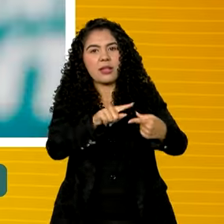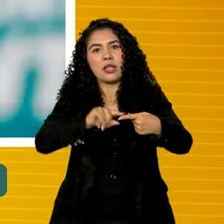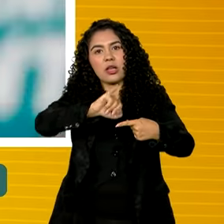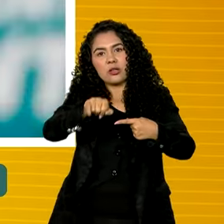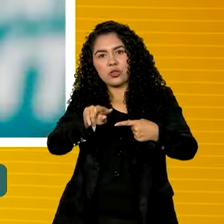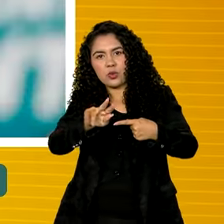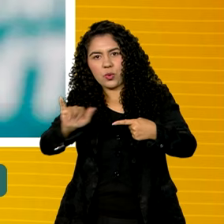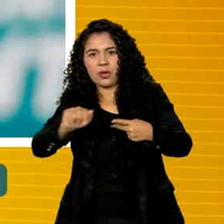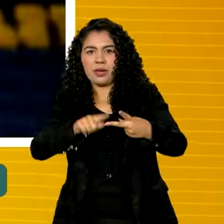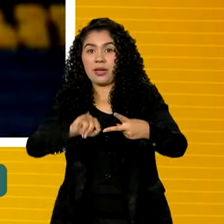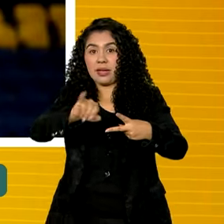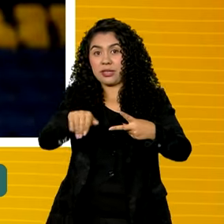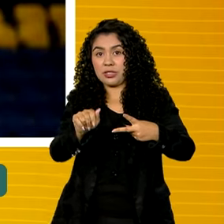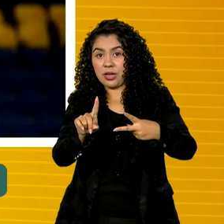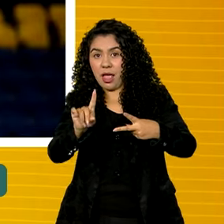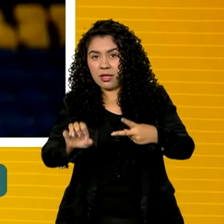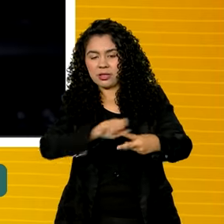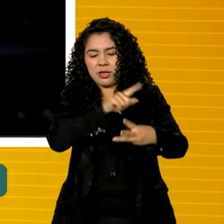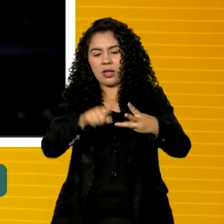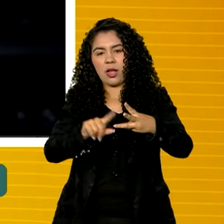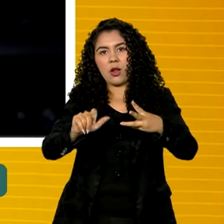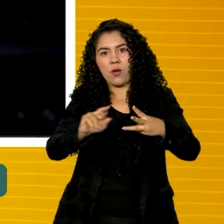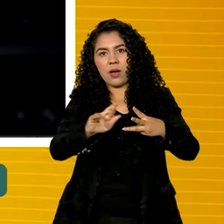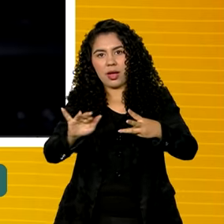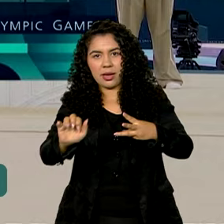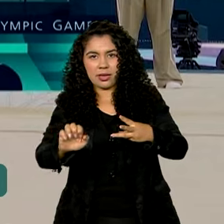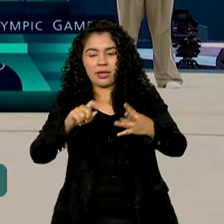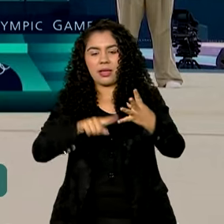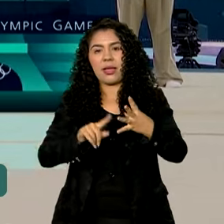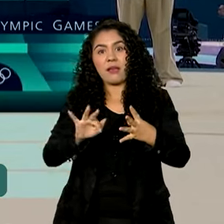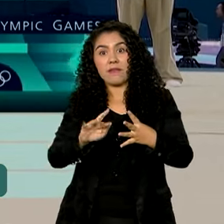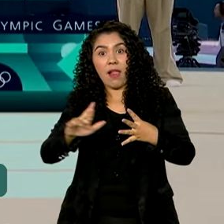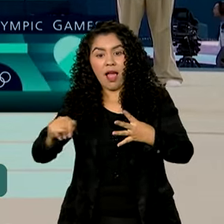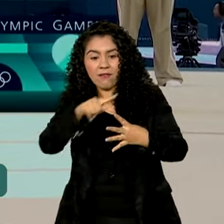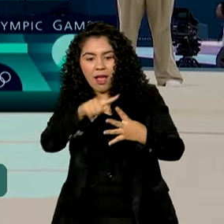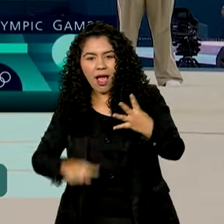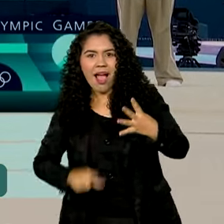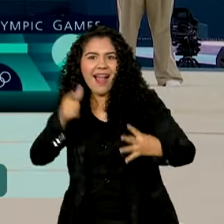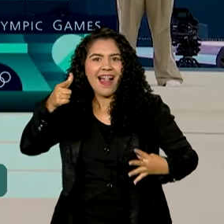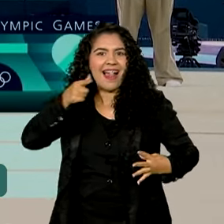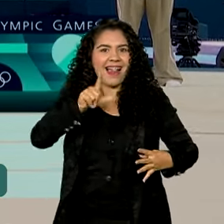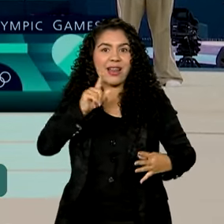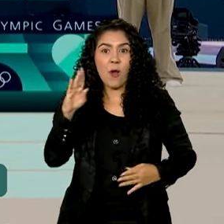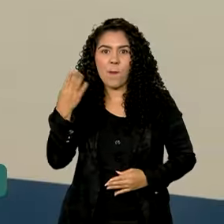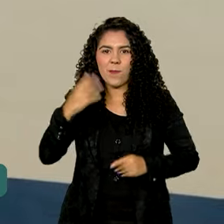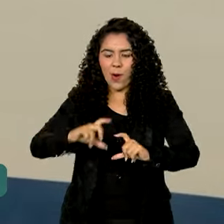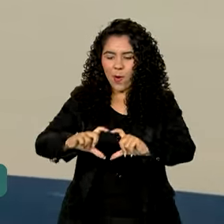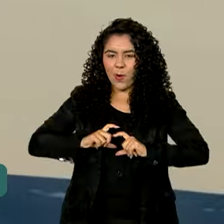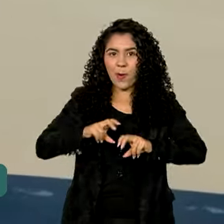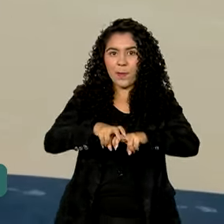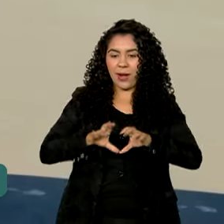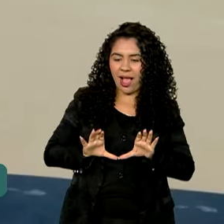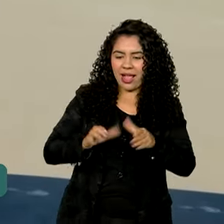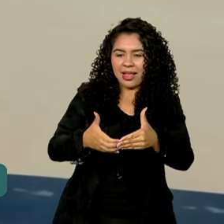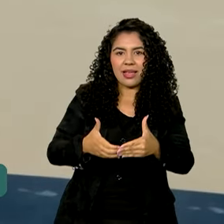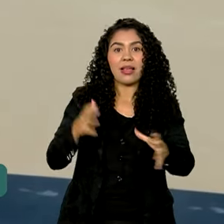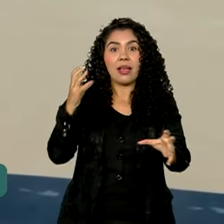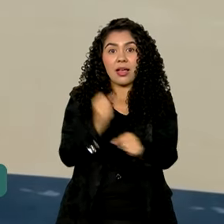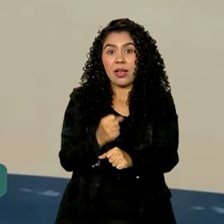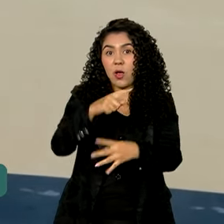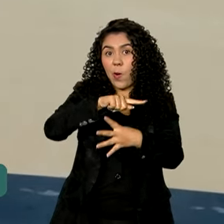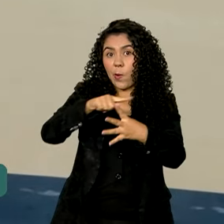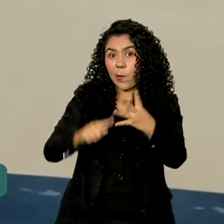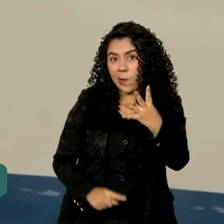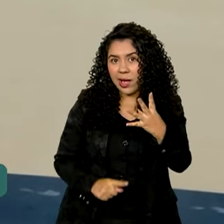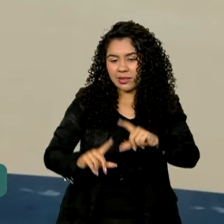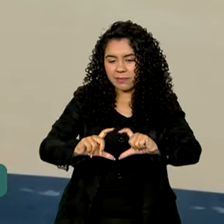Soares, Jade Barbosa, Lohane Oliveira e Flávia Saraiva a conquistar um bronze inédito por equipes. Com 4 medalhas em Paris